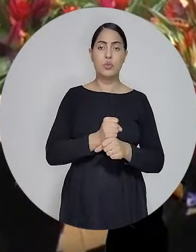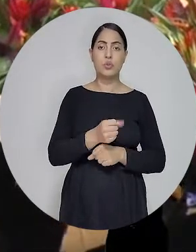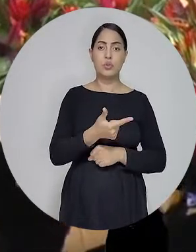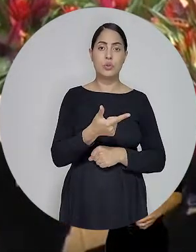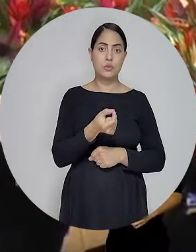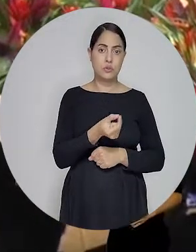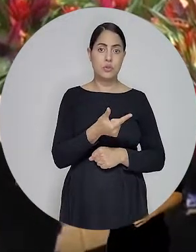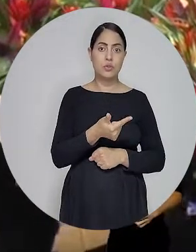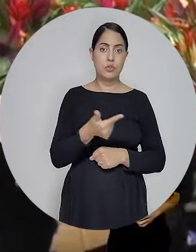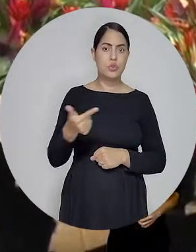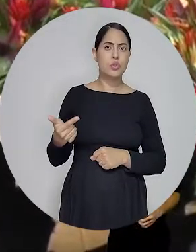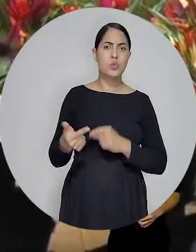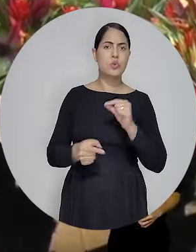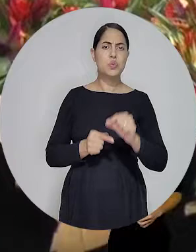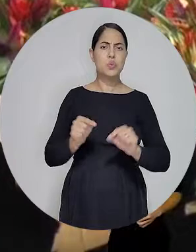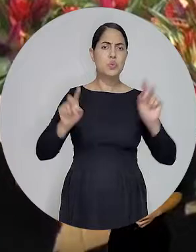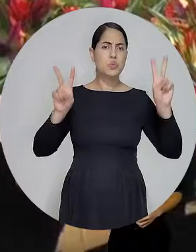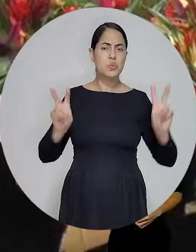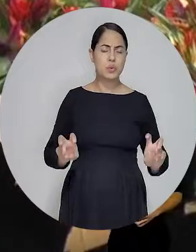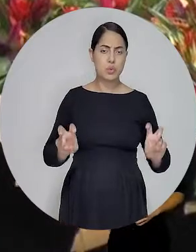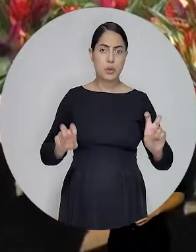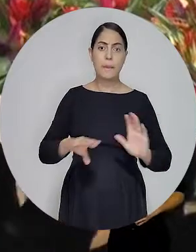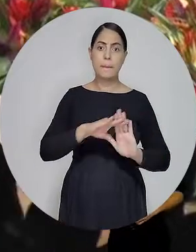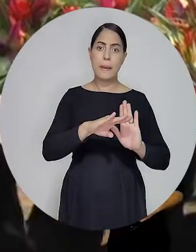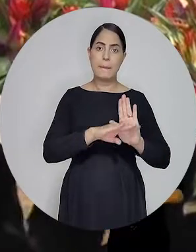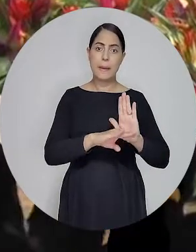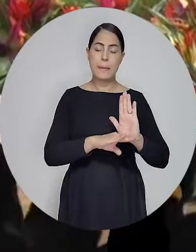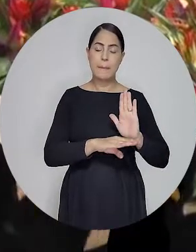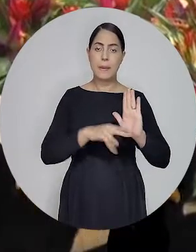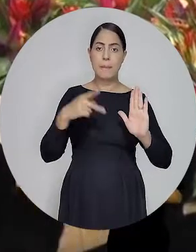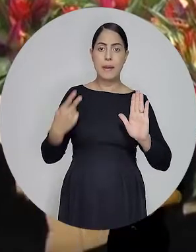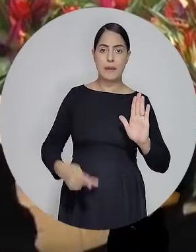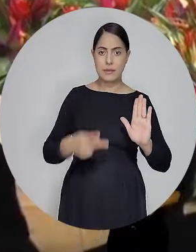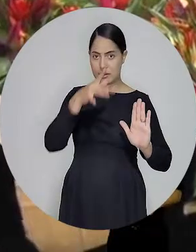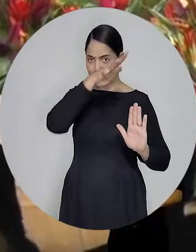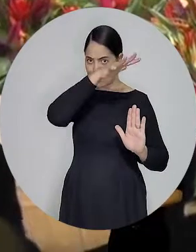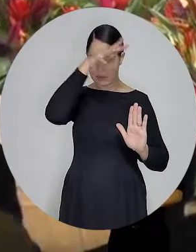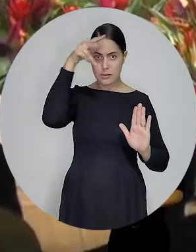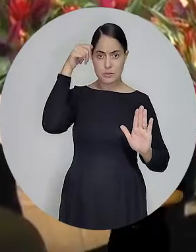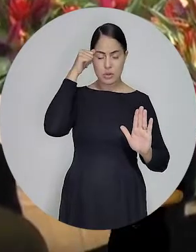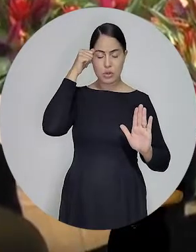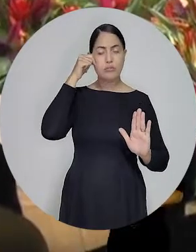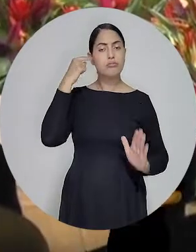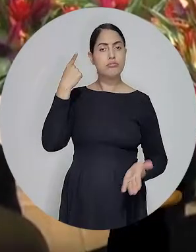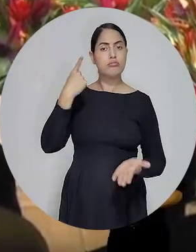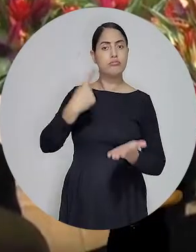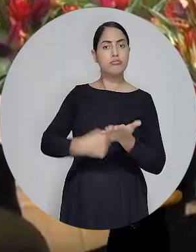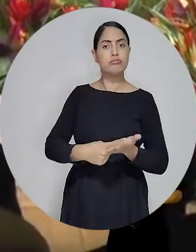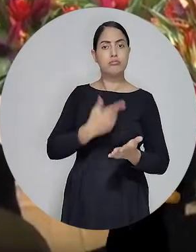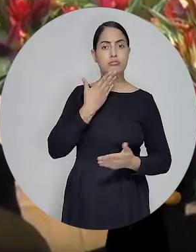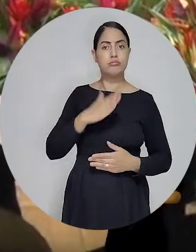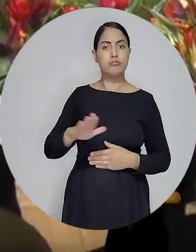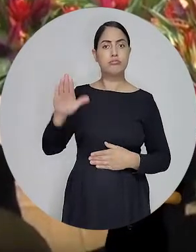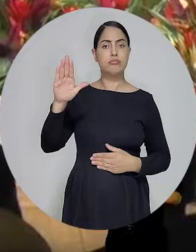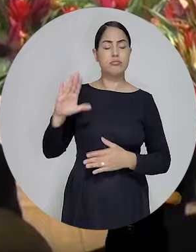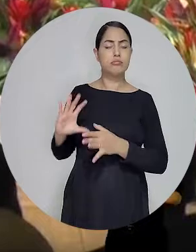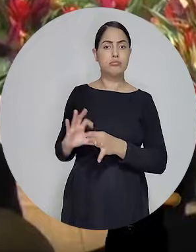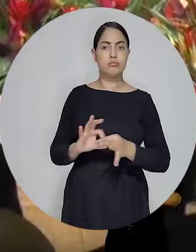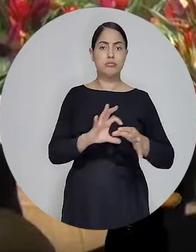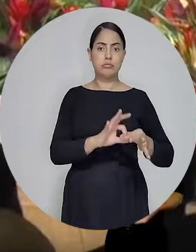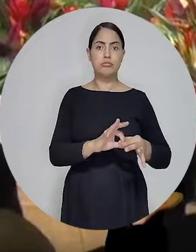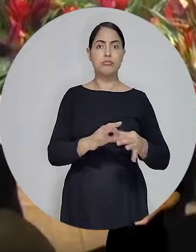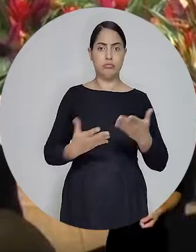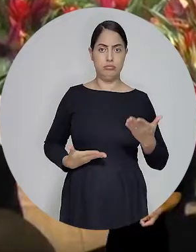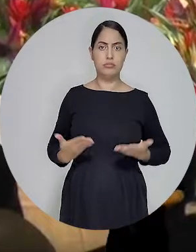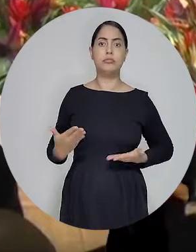de 2022, que trata da organização e divisão judiciárias do Estado do Amazonas, declarou vir prestar compromisso legal